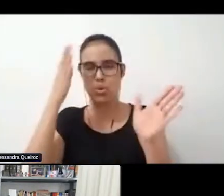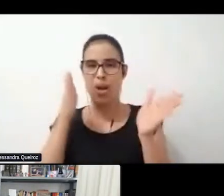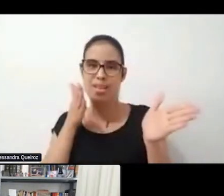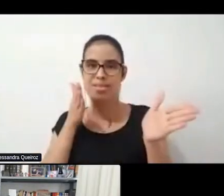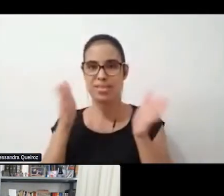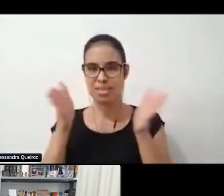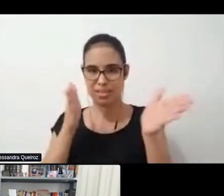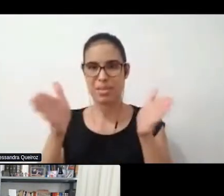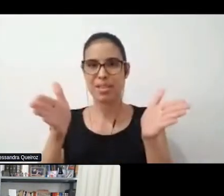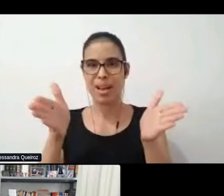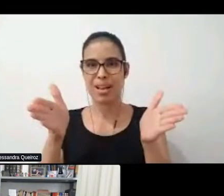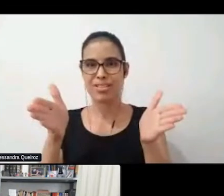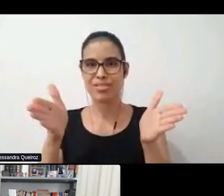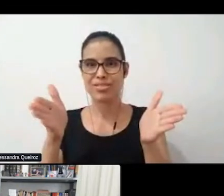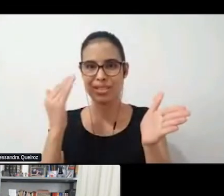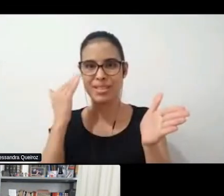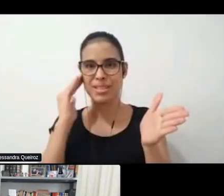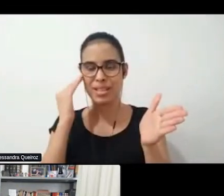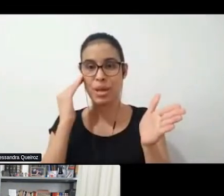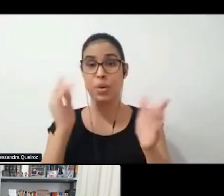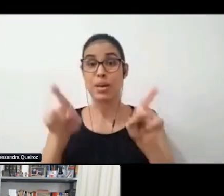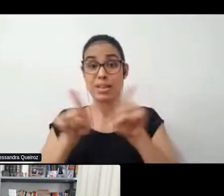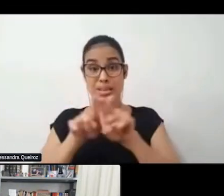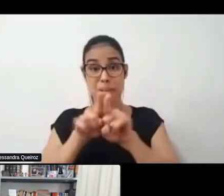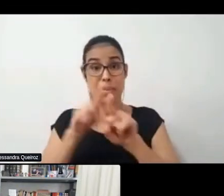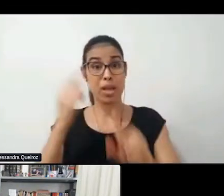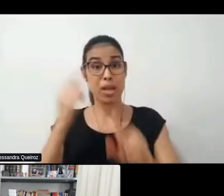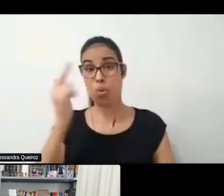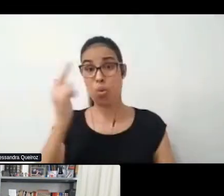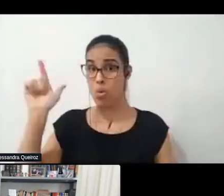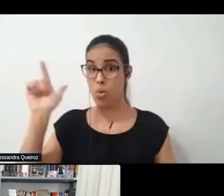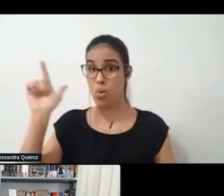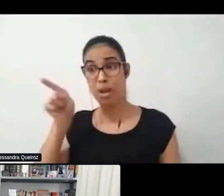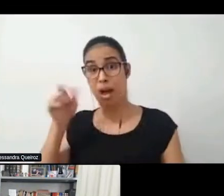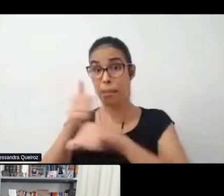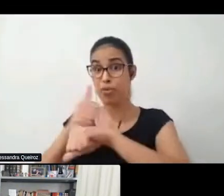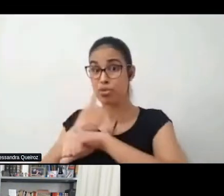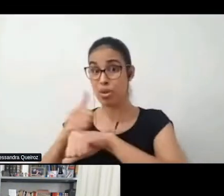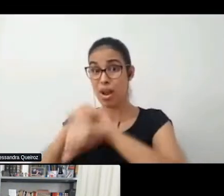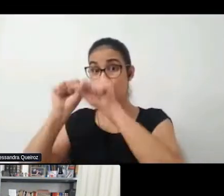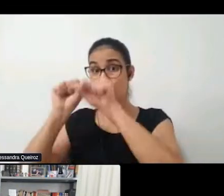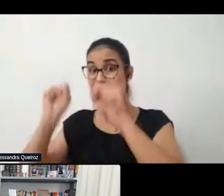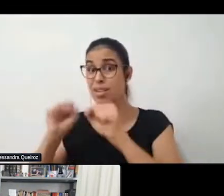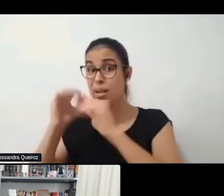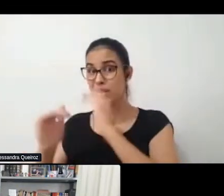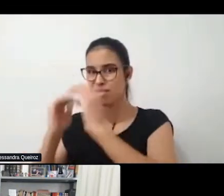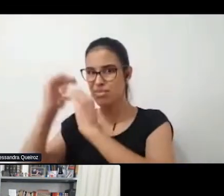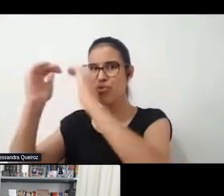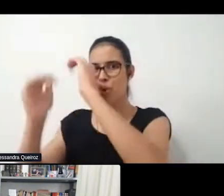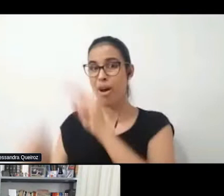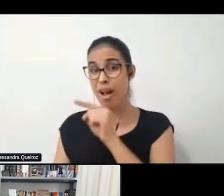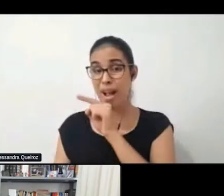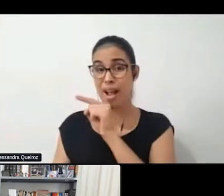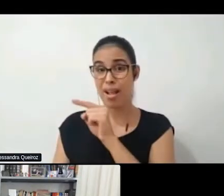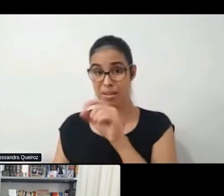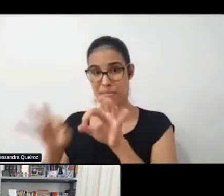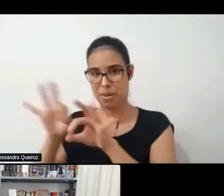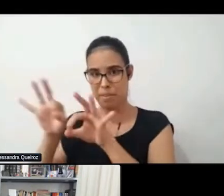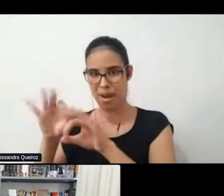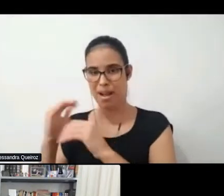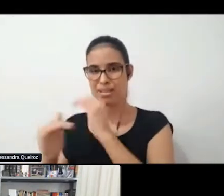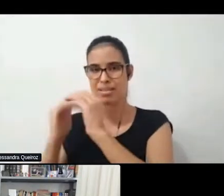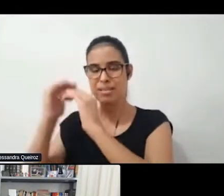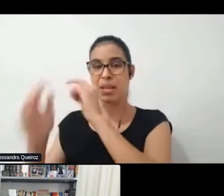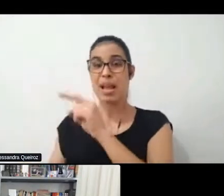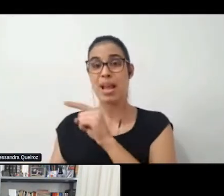E digo mais do ponto de vista do desenvolvedor. Eu gosto muito de fazer essa imersão que o Pulis trouxe de exemplo, eu acho